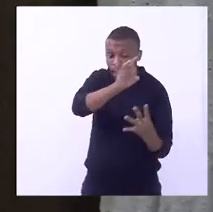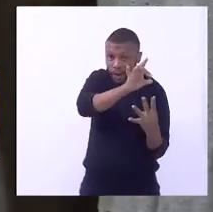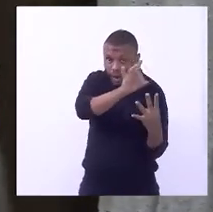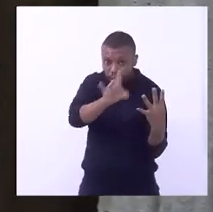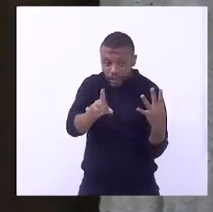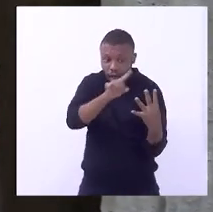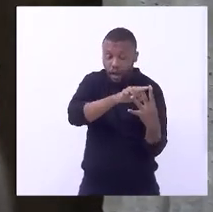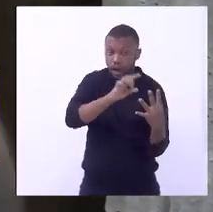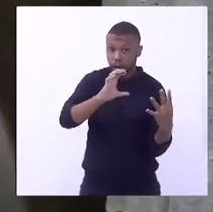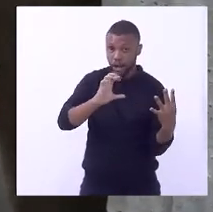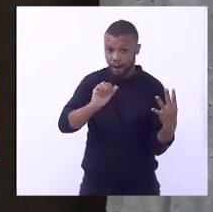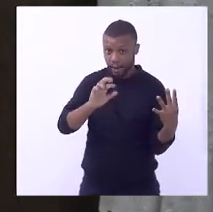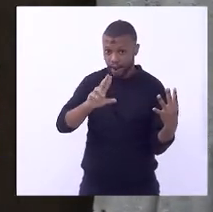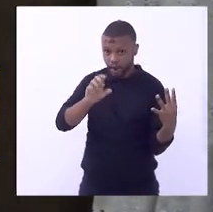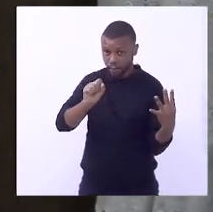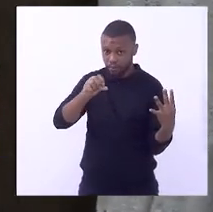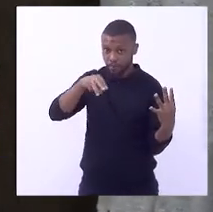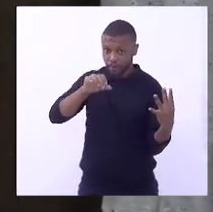Eliomar Coelho,